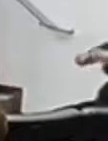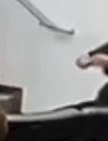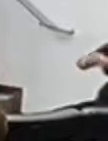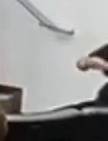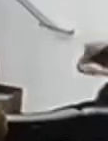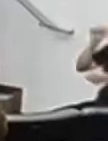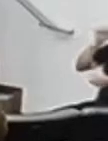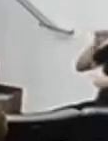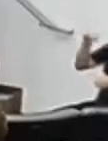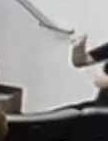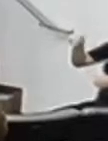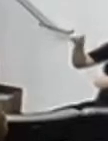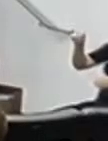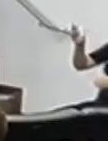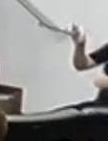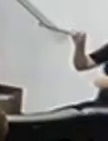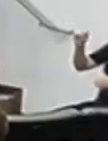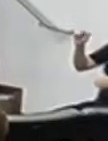senhora